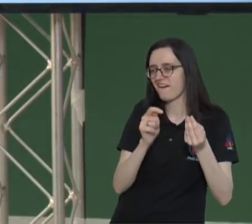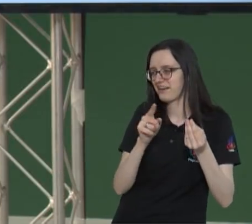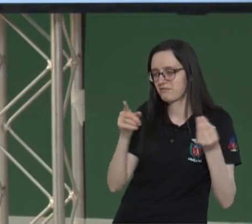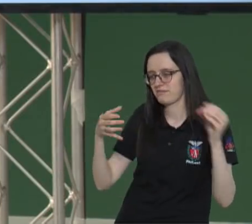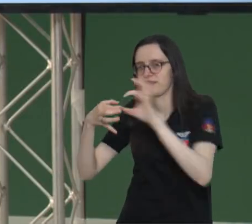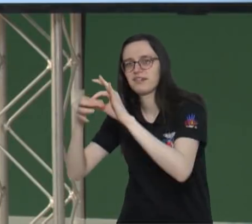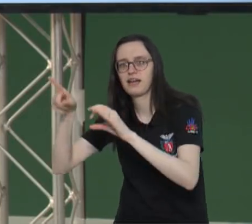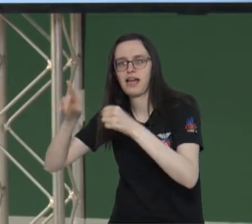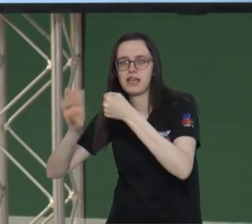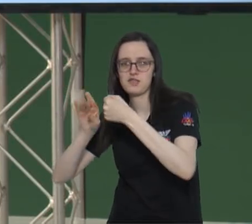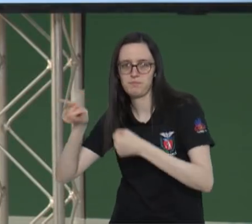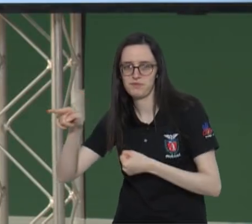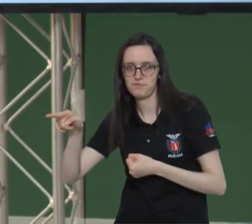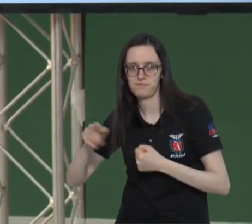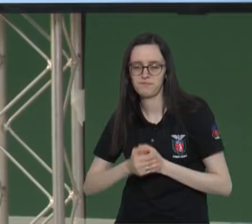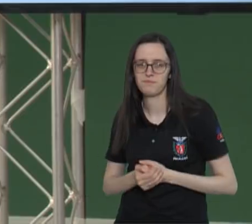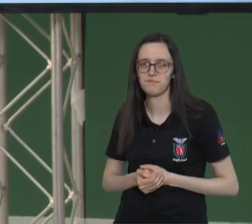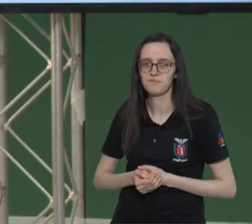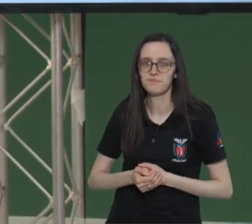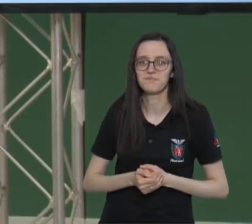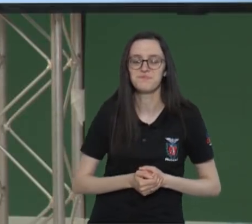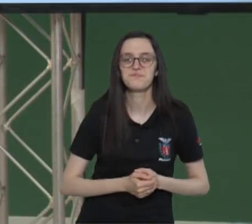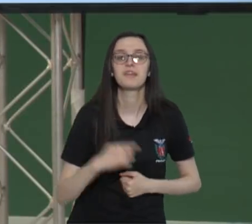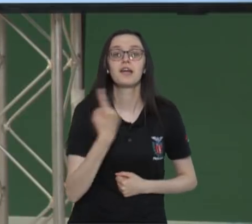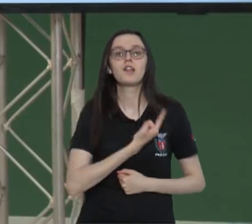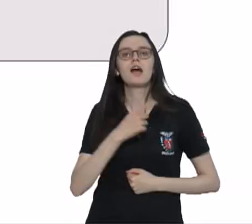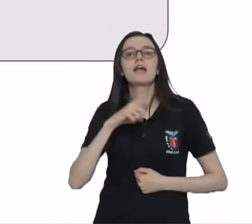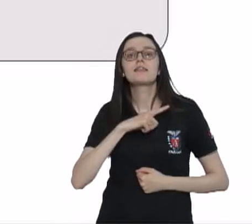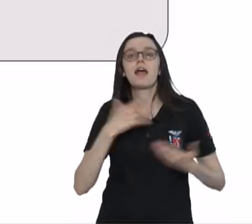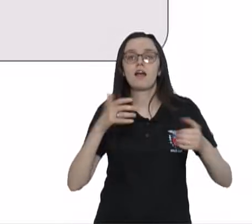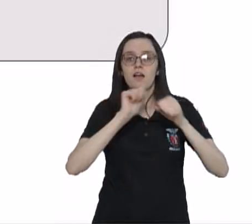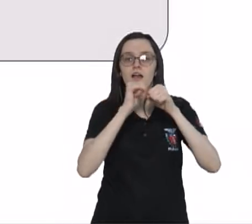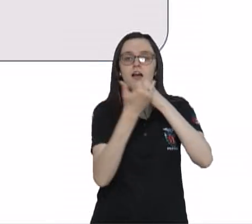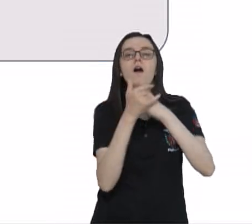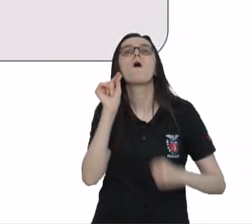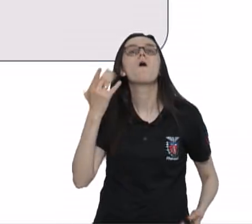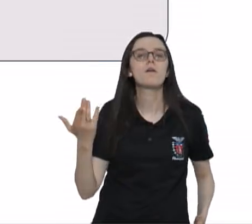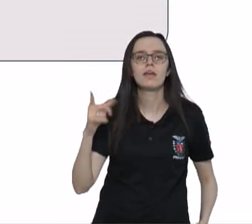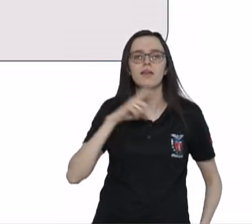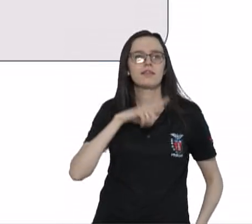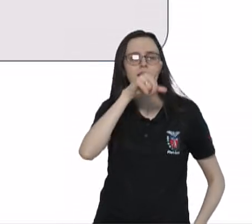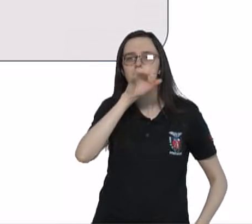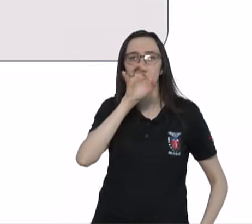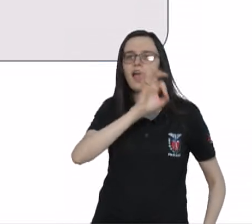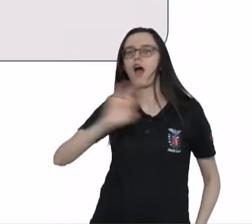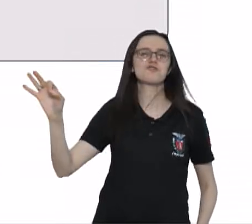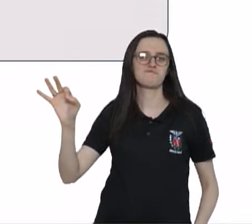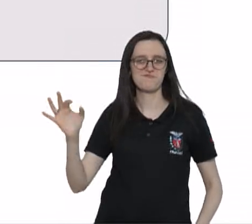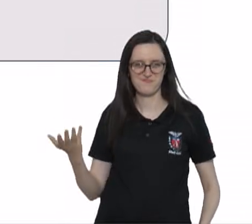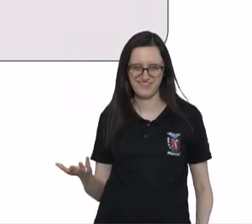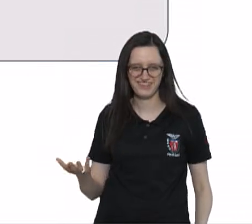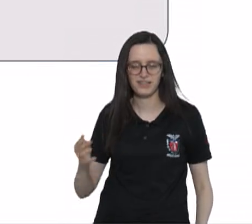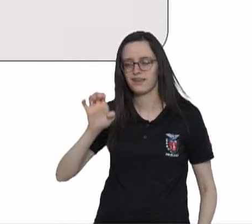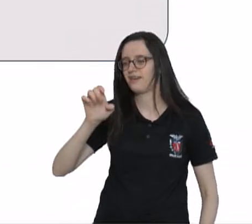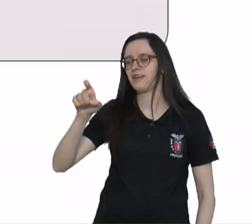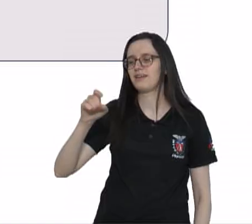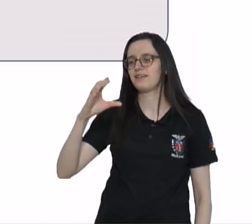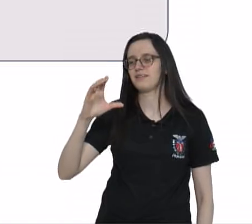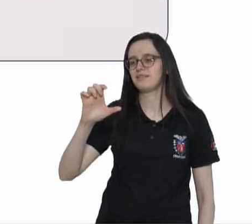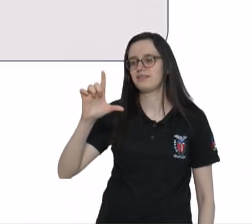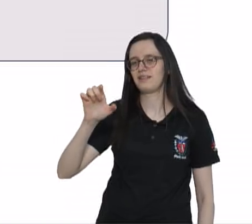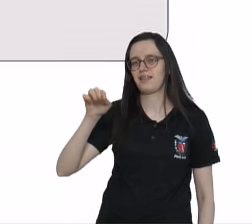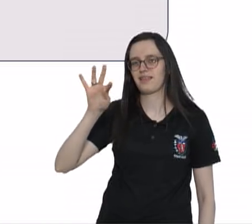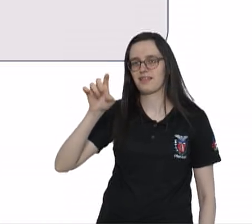onde temos substantivo não, onde temos adjetivos aqui? Então, nós temos excelente, que tá